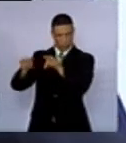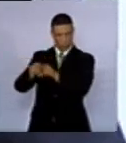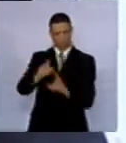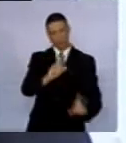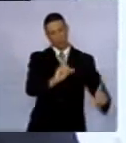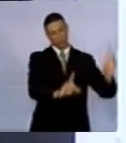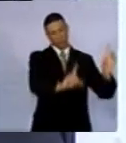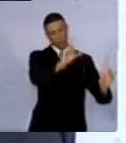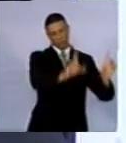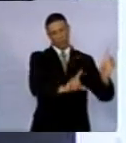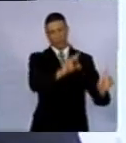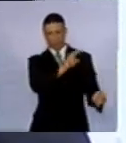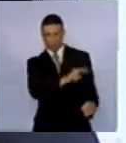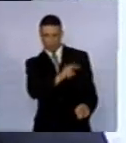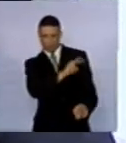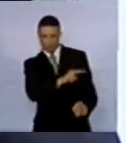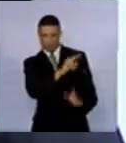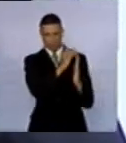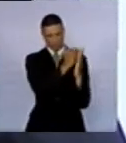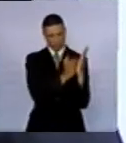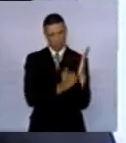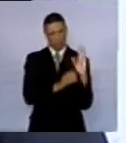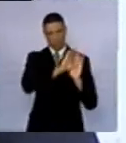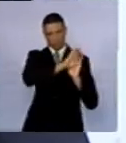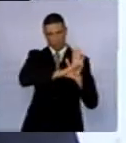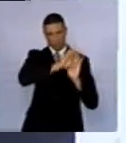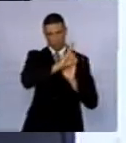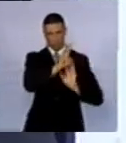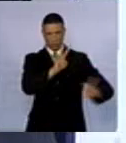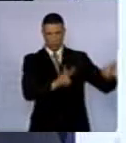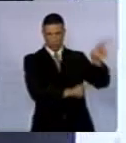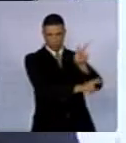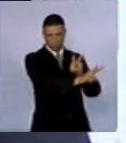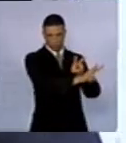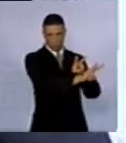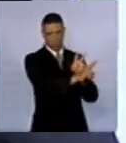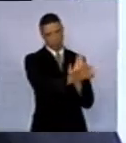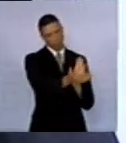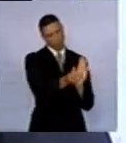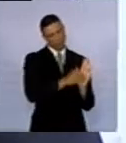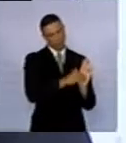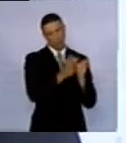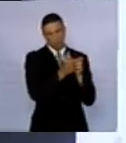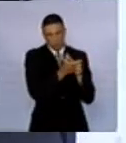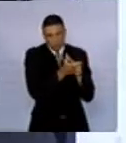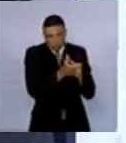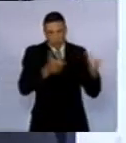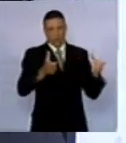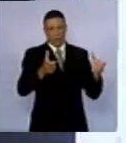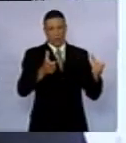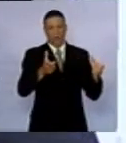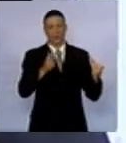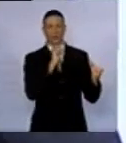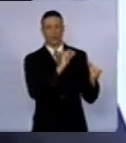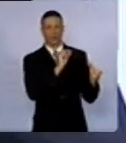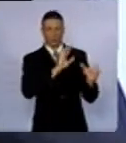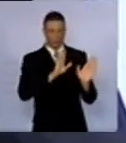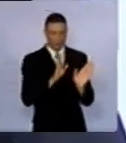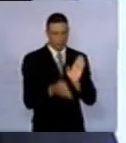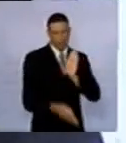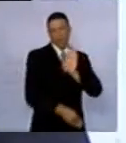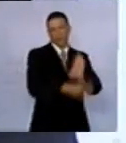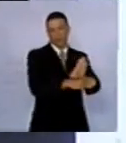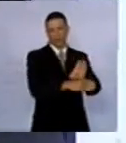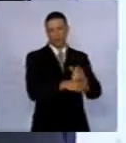nacionais fortalece nossa cadeia de produção audiovisual. Haverá aumento da diversidade de conteúdos, o que, reiteramos, favorecerá